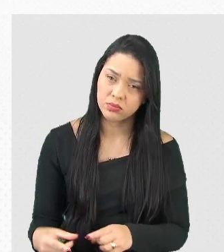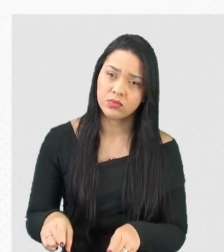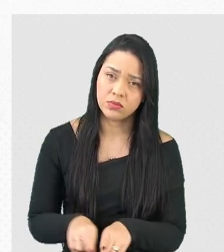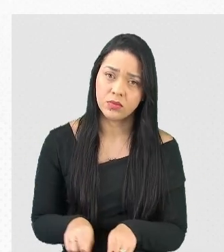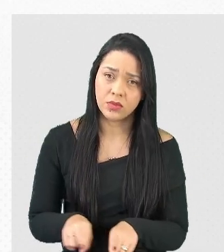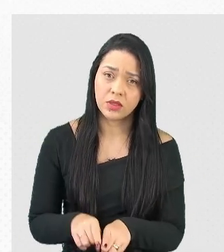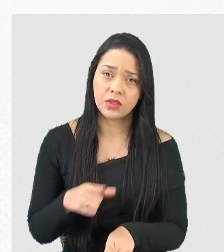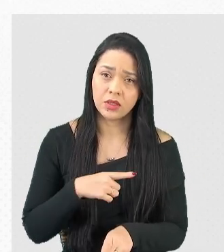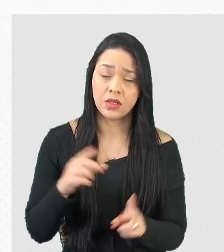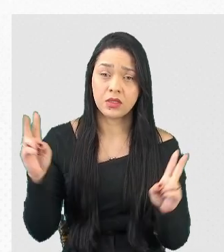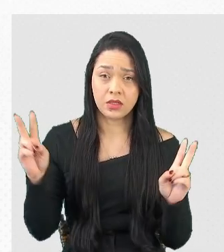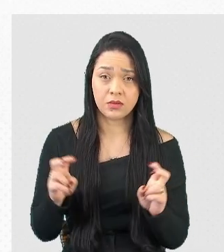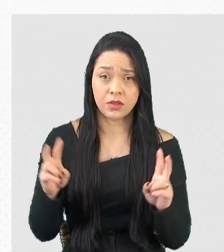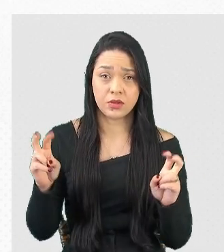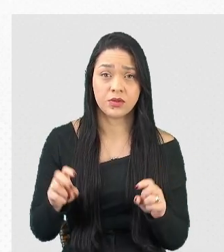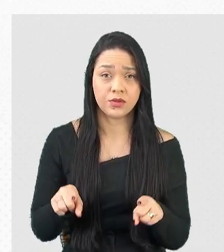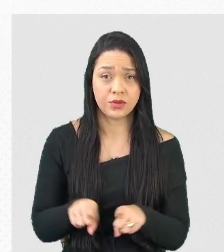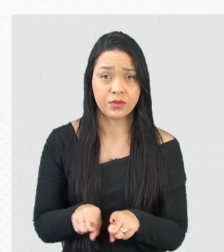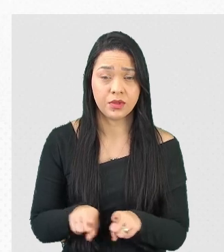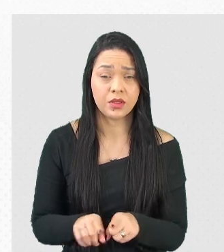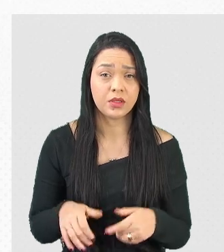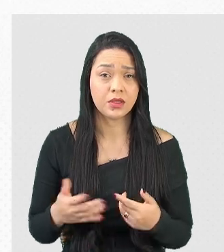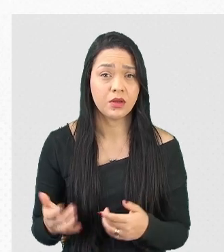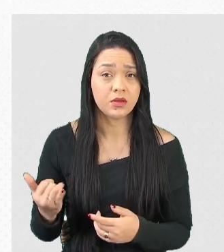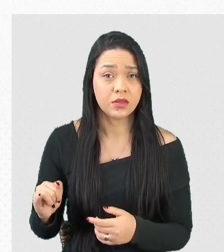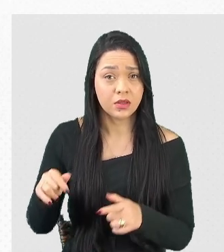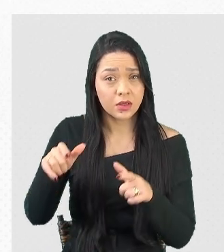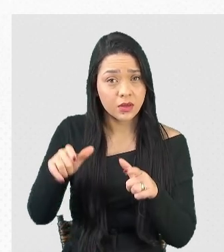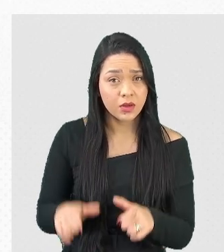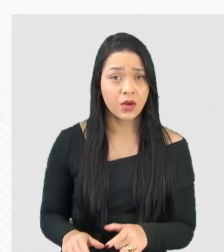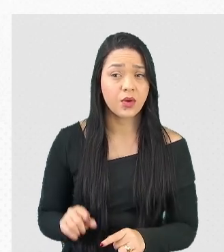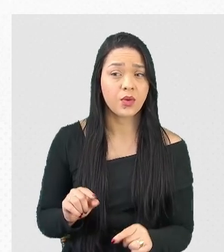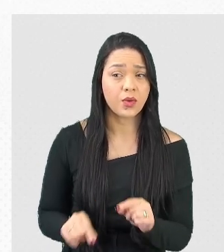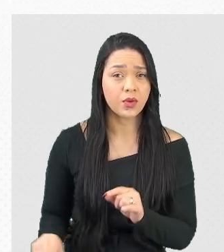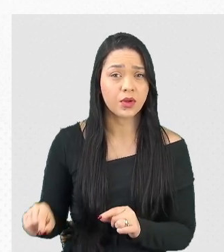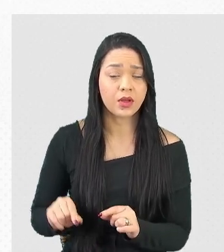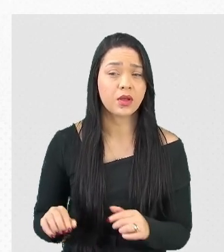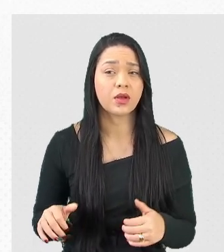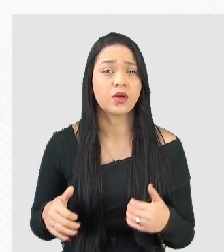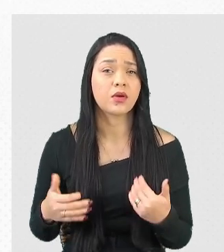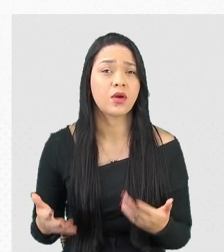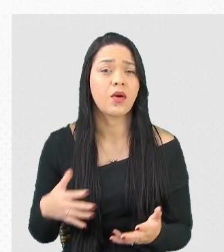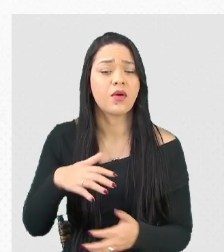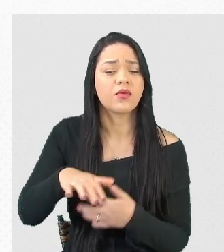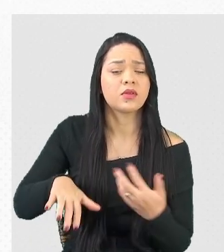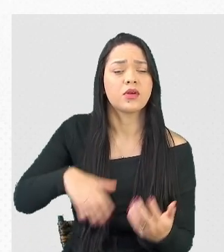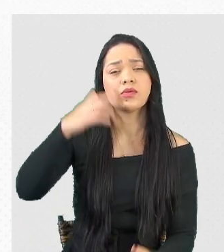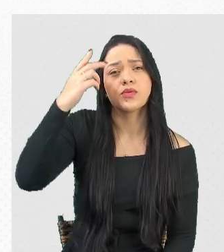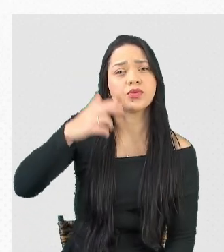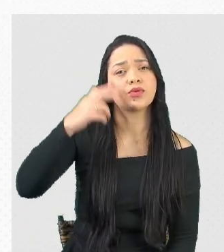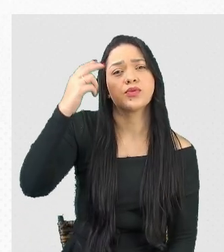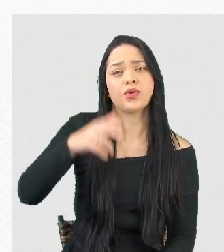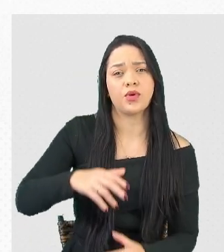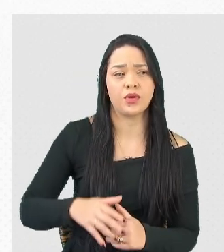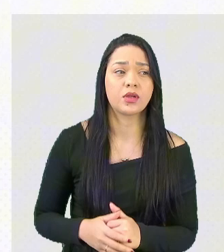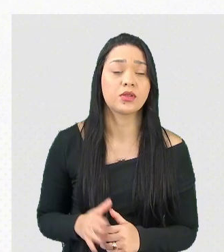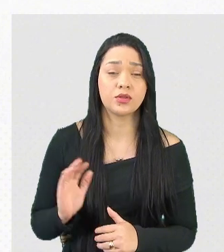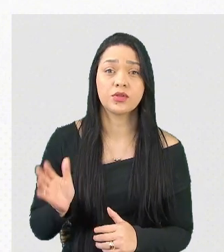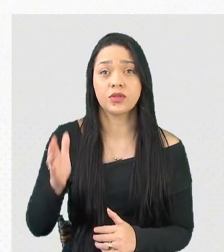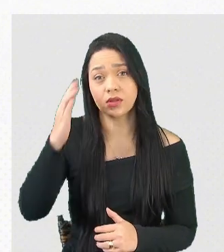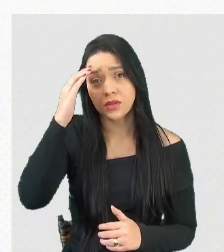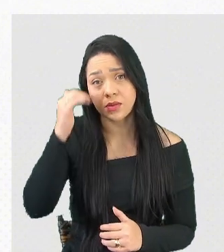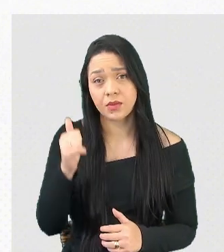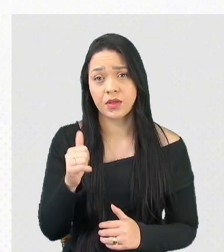ordem, está falando qual é a revolução histórica? Nós já sabemos, né? Que é a Revolução Industrial. Qual é